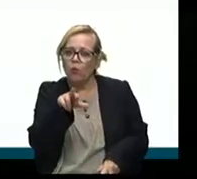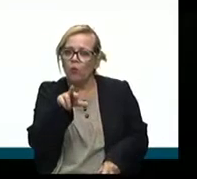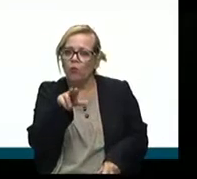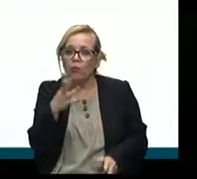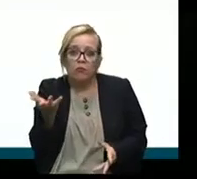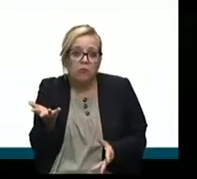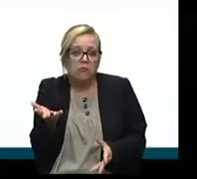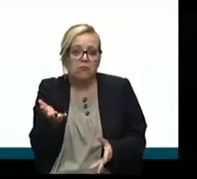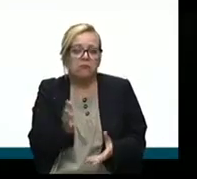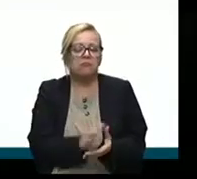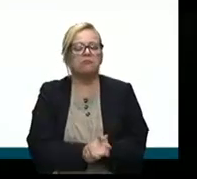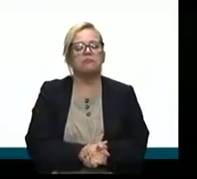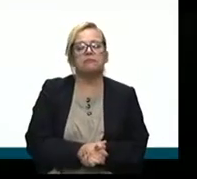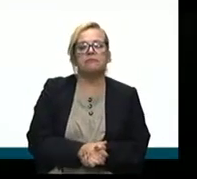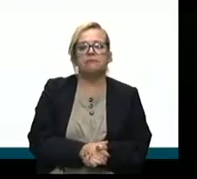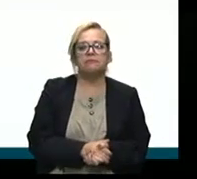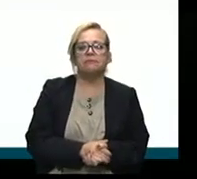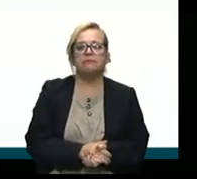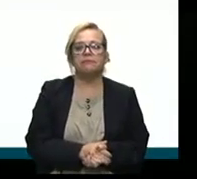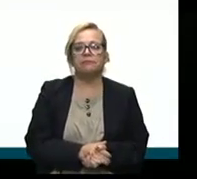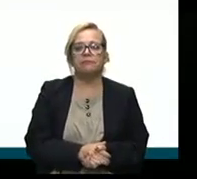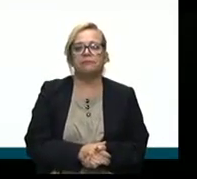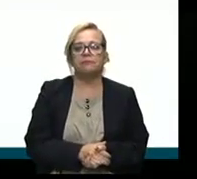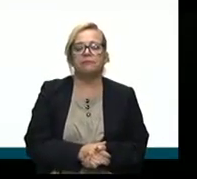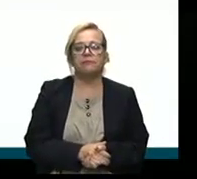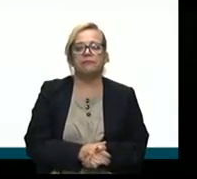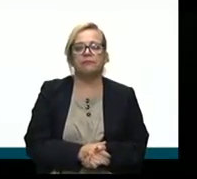relação às condições de trabalho?